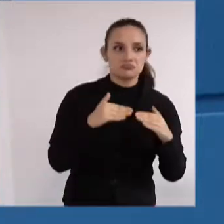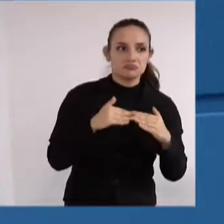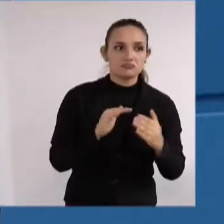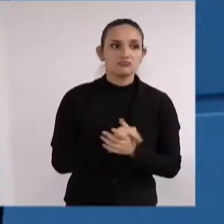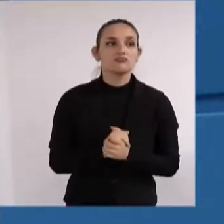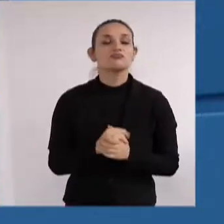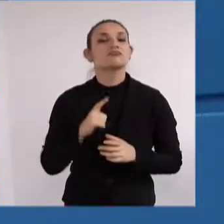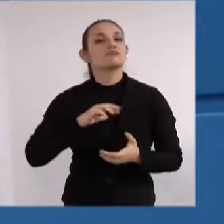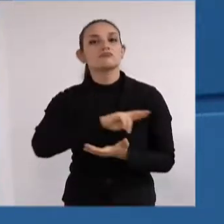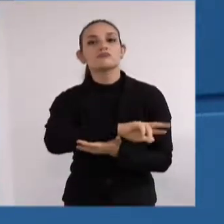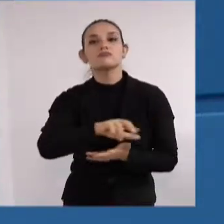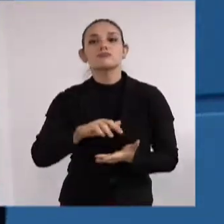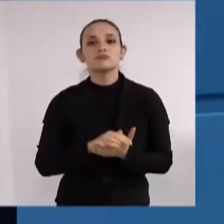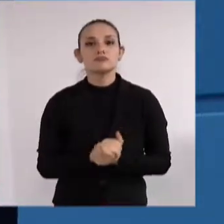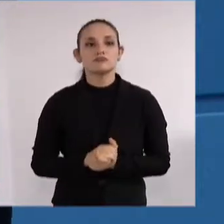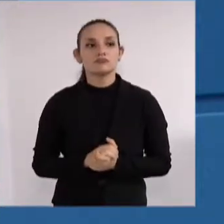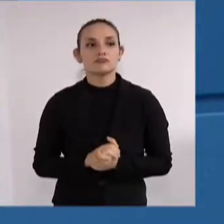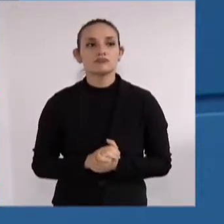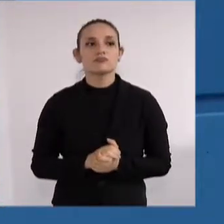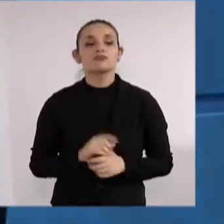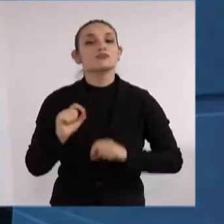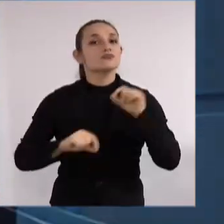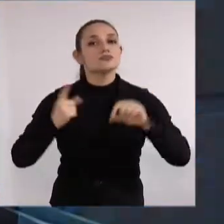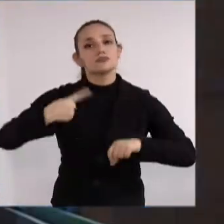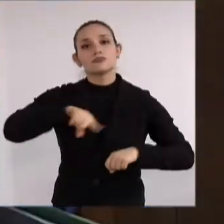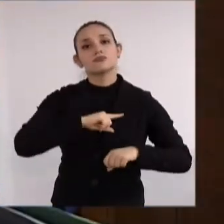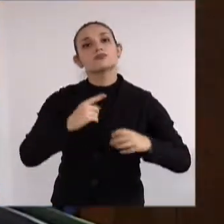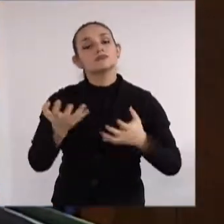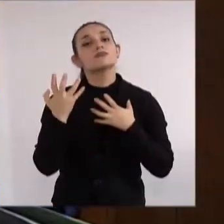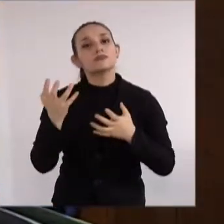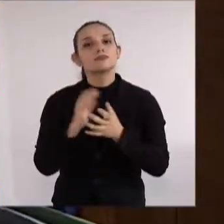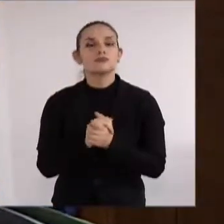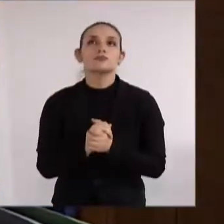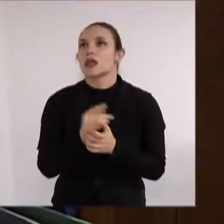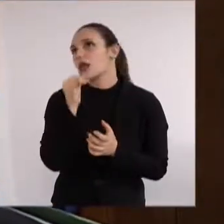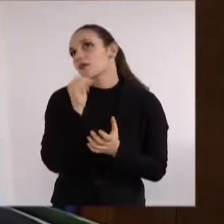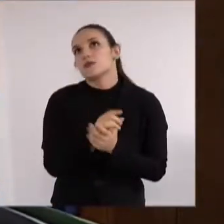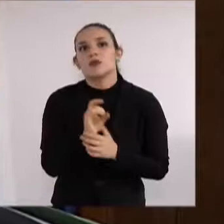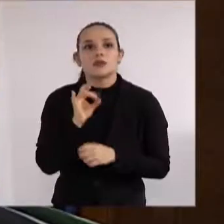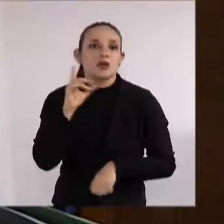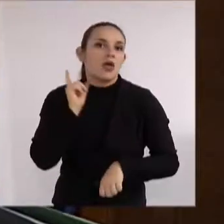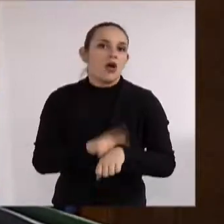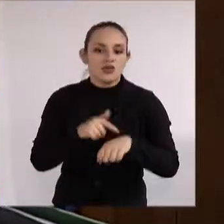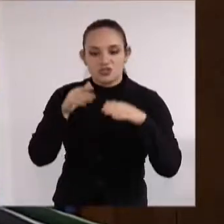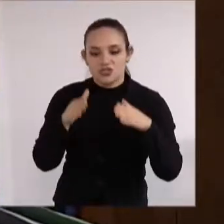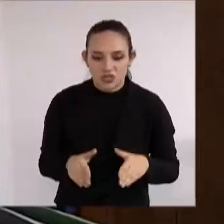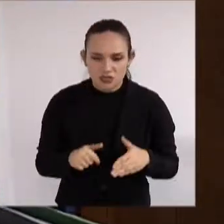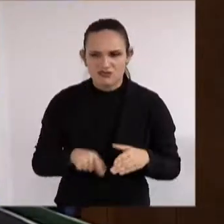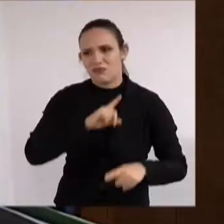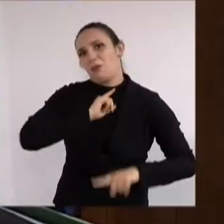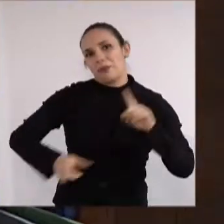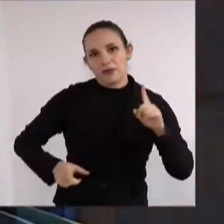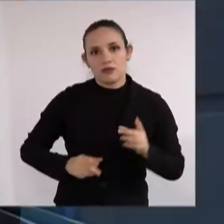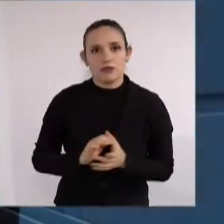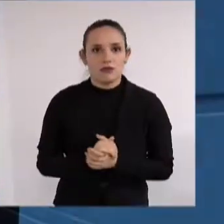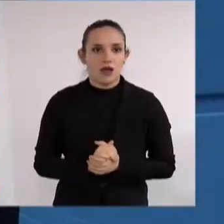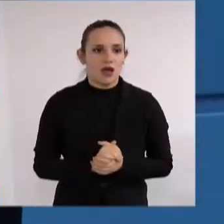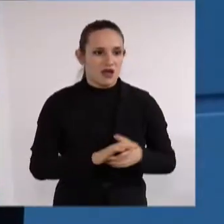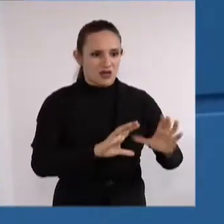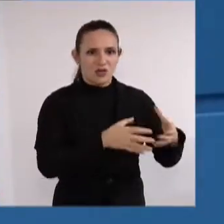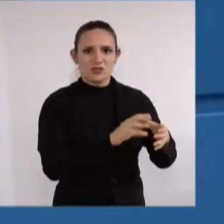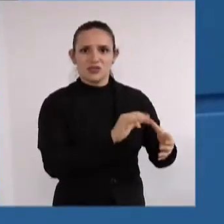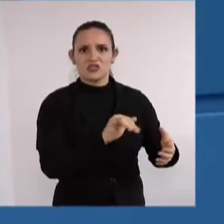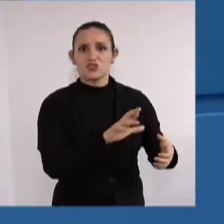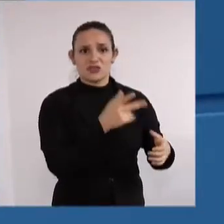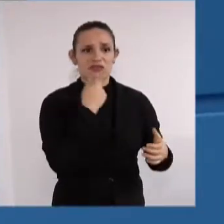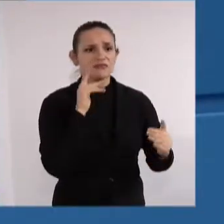concorrente, etc. Então, nós queremos, deputado, é justamente não chegar aqui, ser vetado, e a comissão fala, não, vamos pela manutenção do